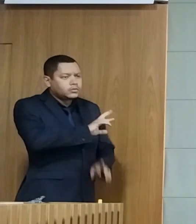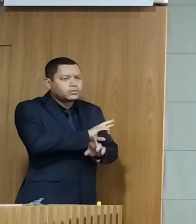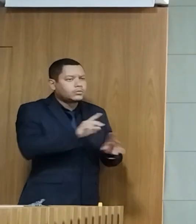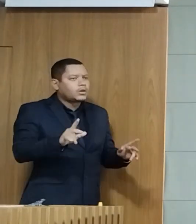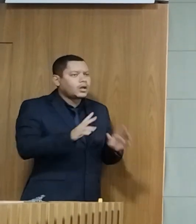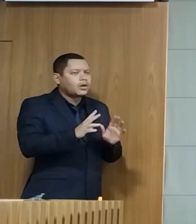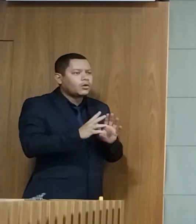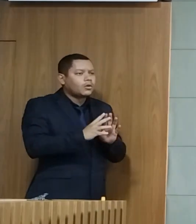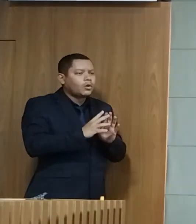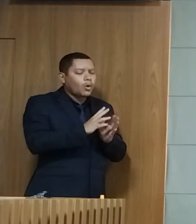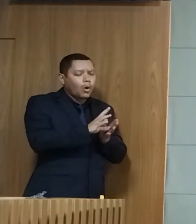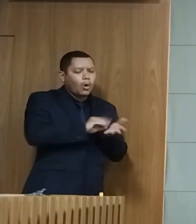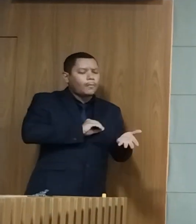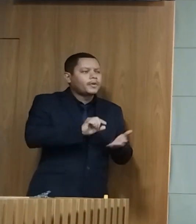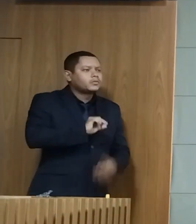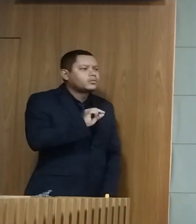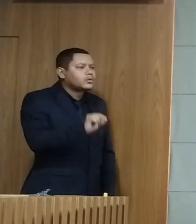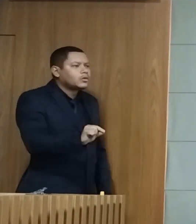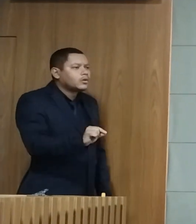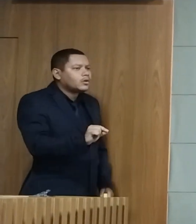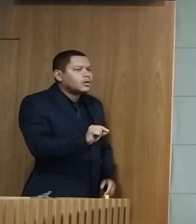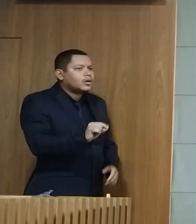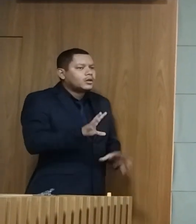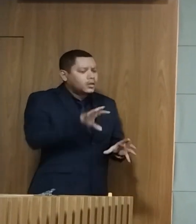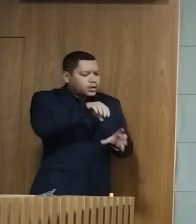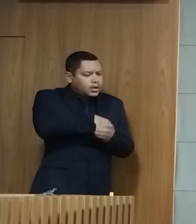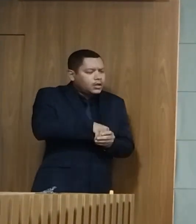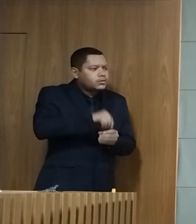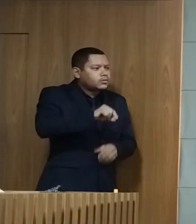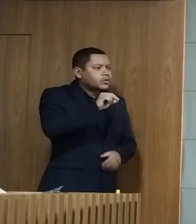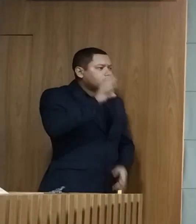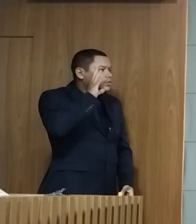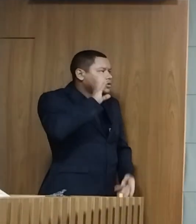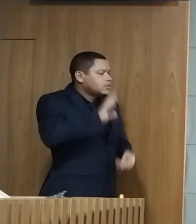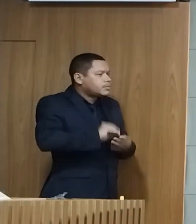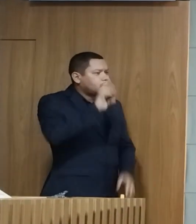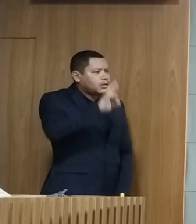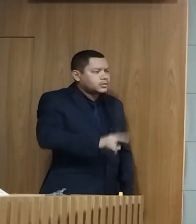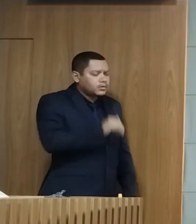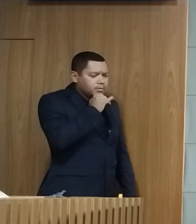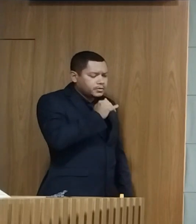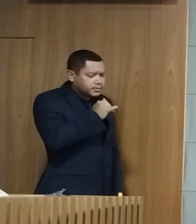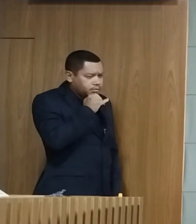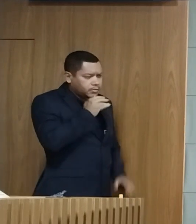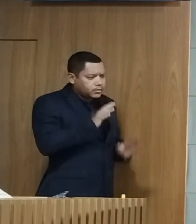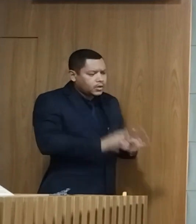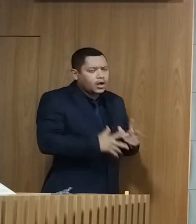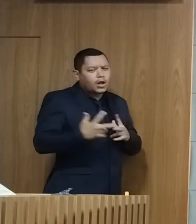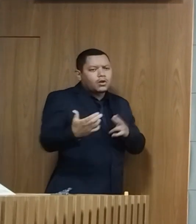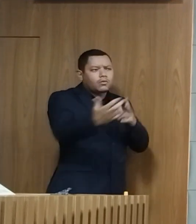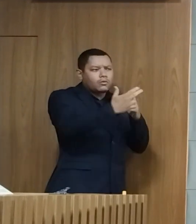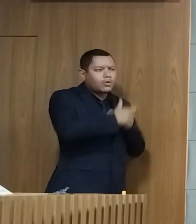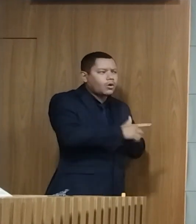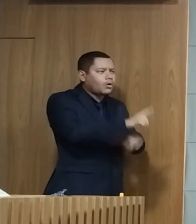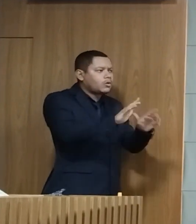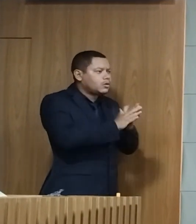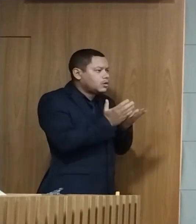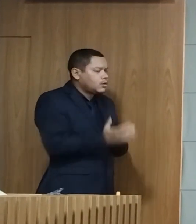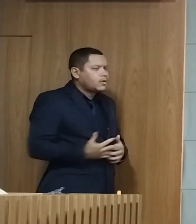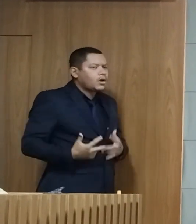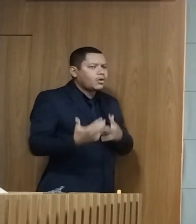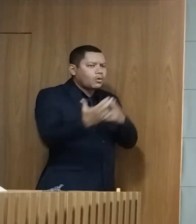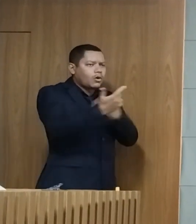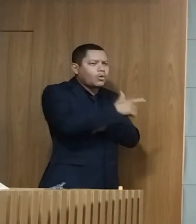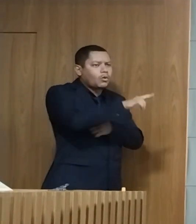Númenor. Gênesis não está no tribunal da razão para alguém dizer assim, é igual aos outros mitos, é igual ao que